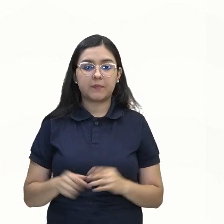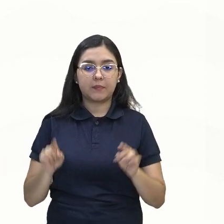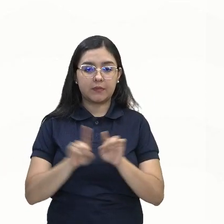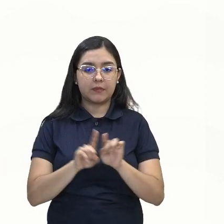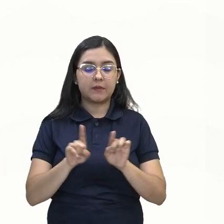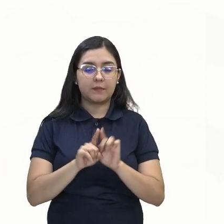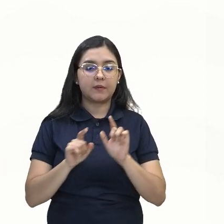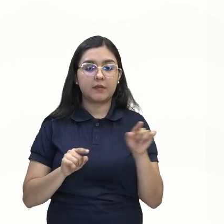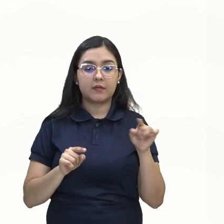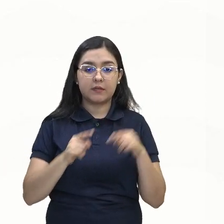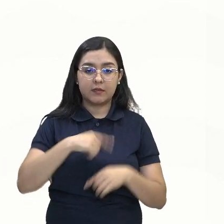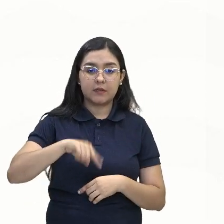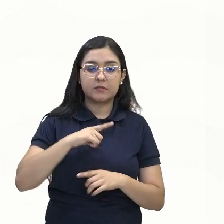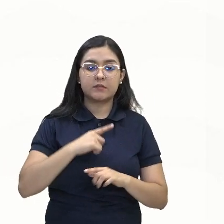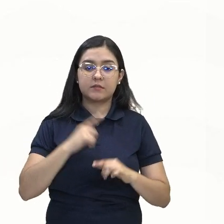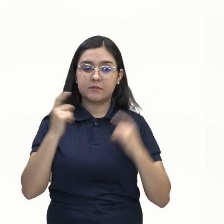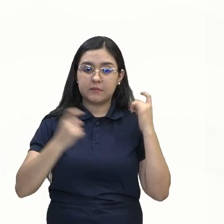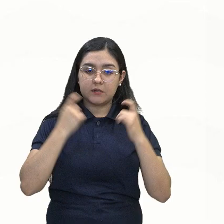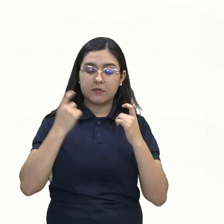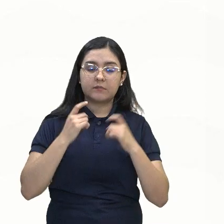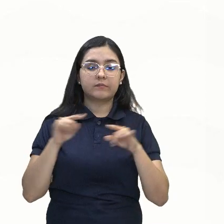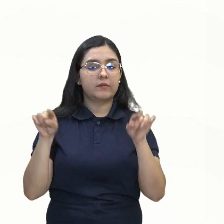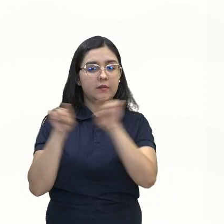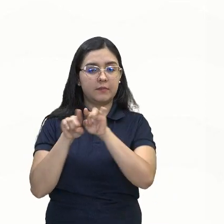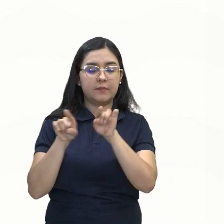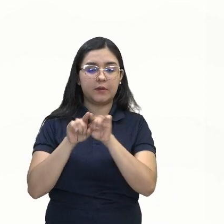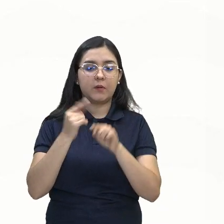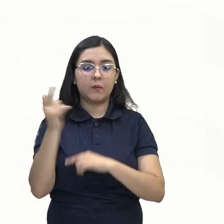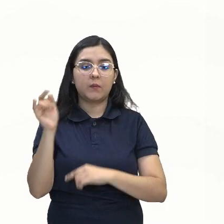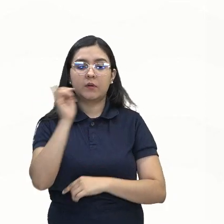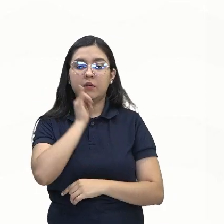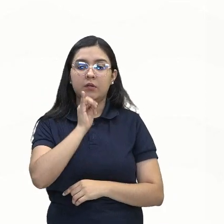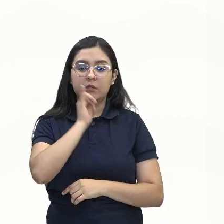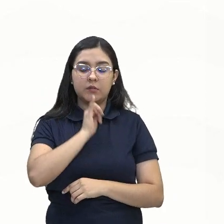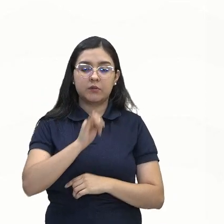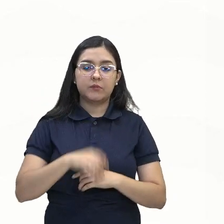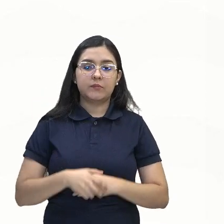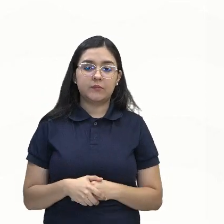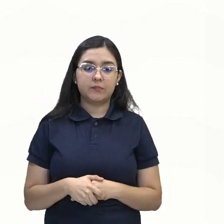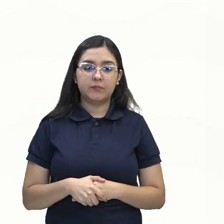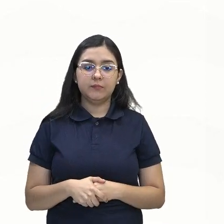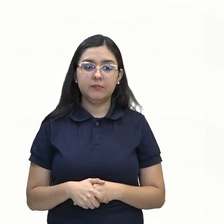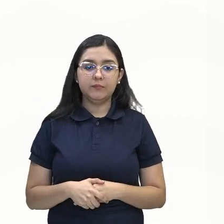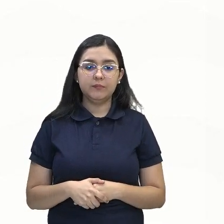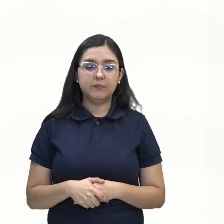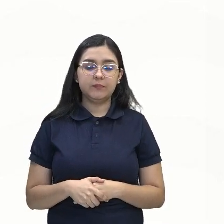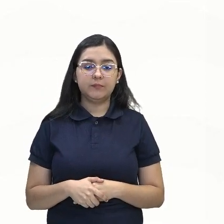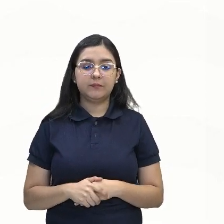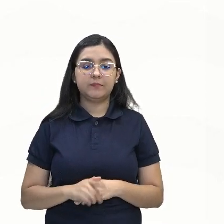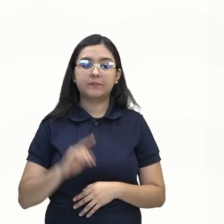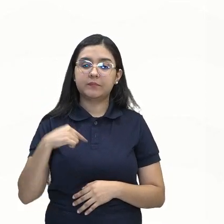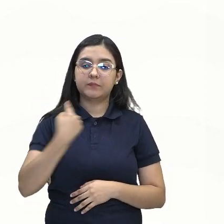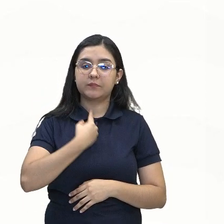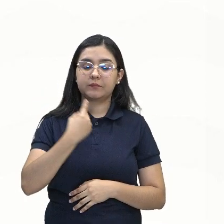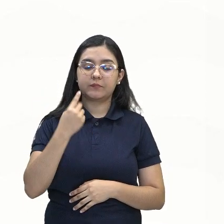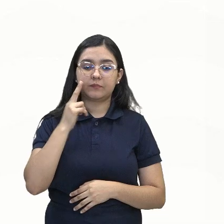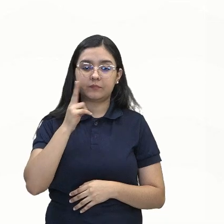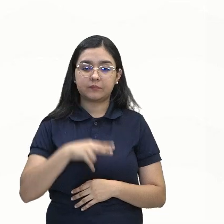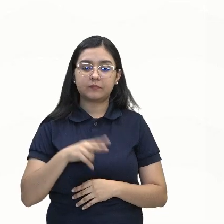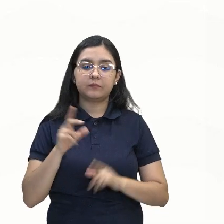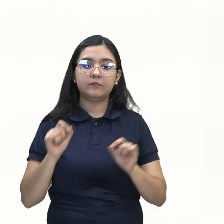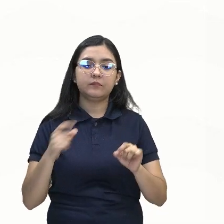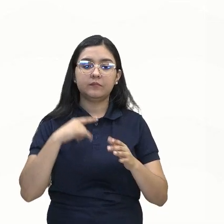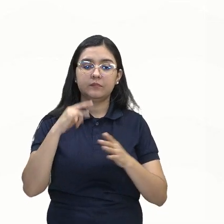se preocupa. É o mesmo que ele também. Outro exemplo. We've seen this documentary. Nós vimos